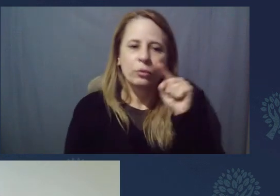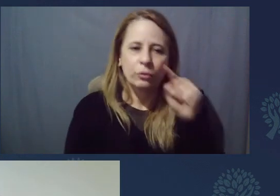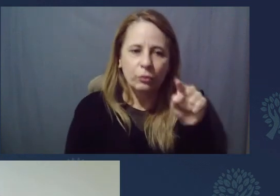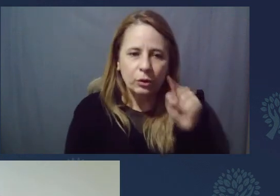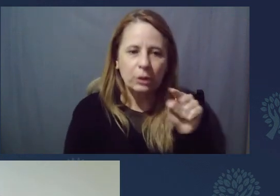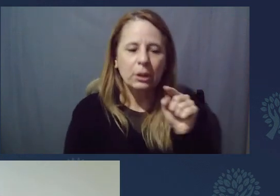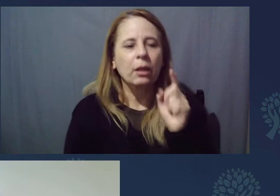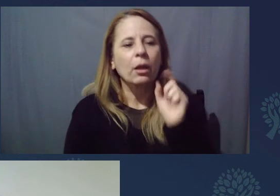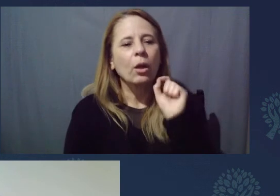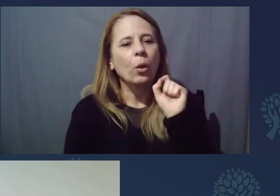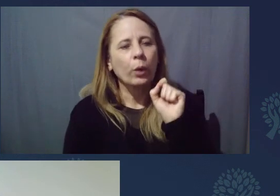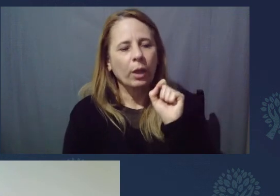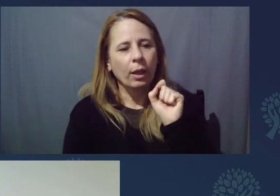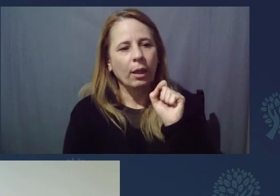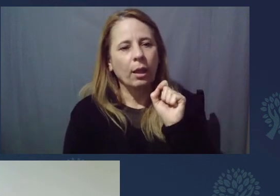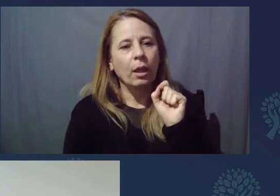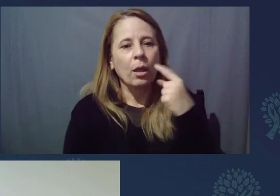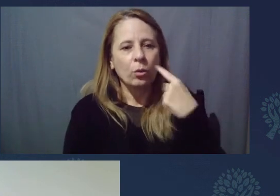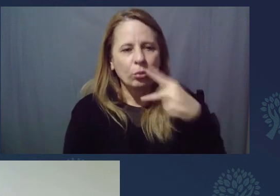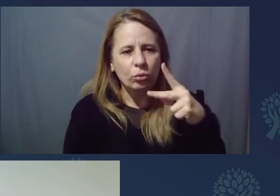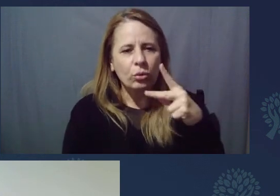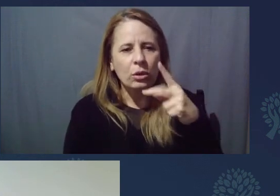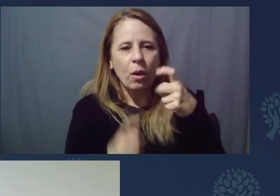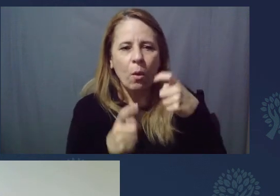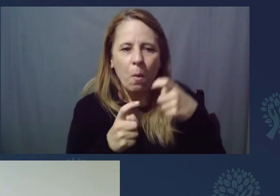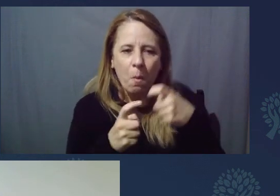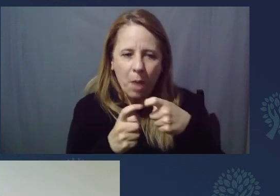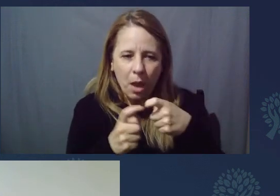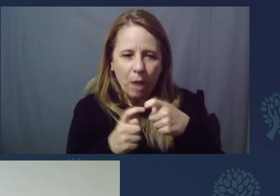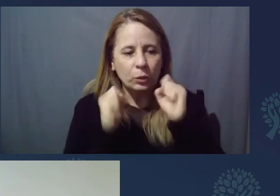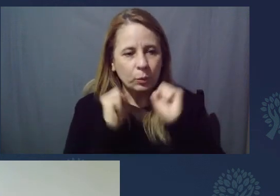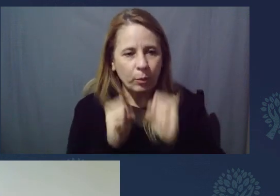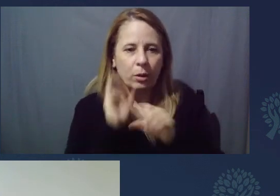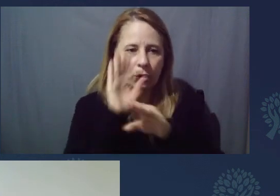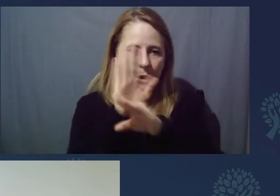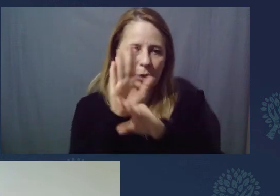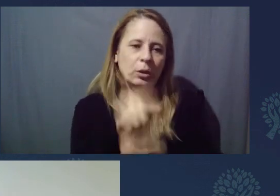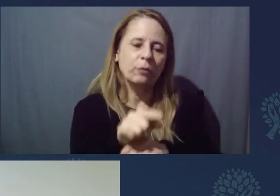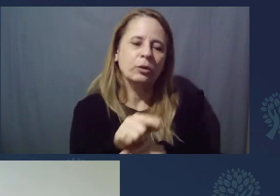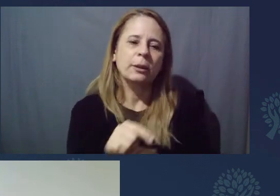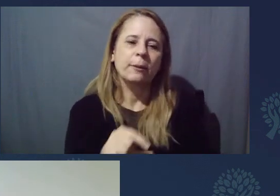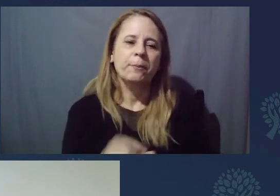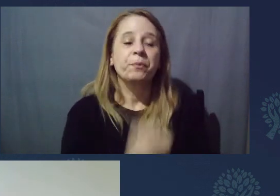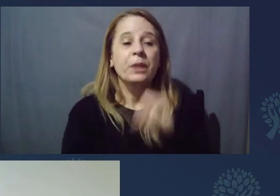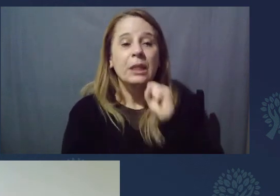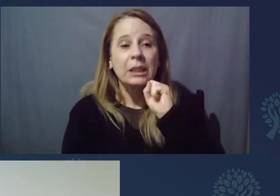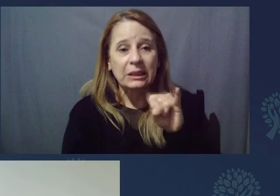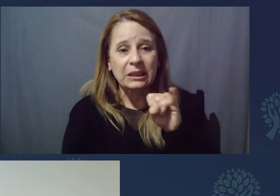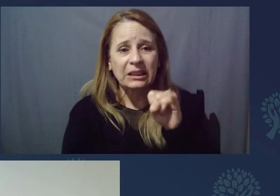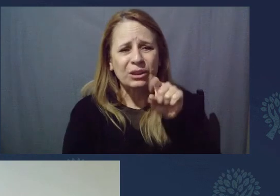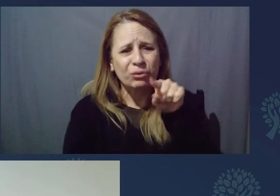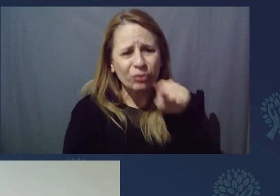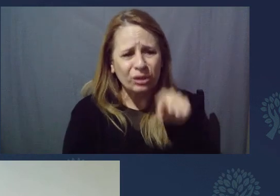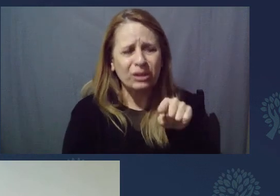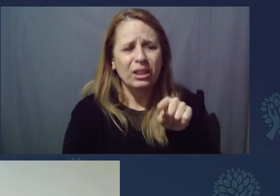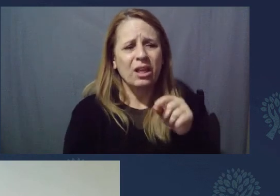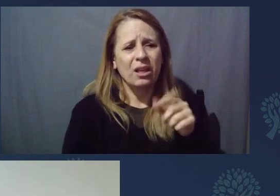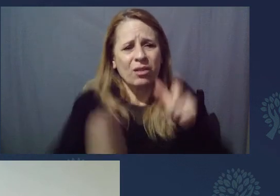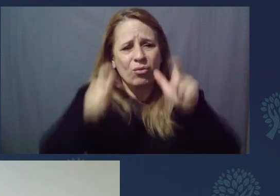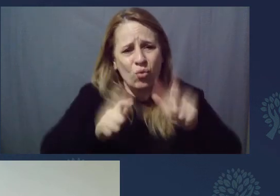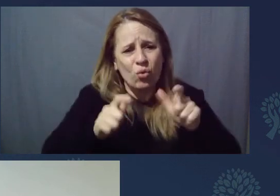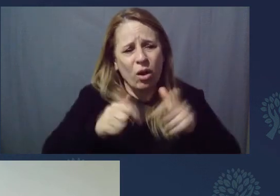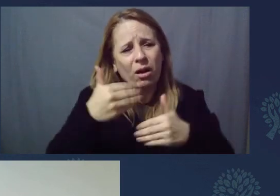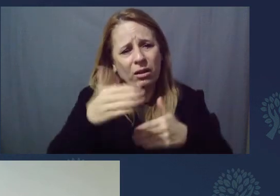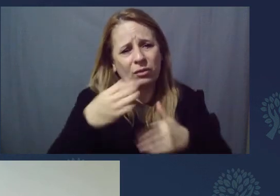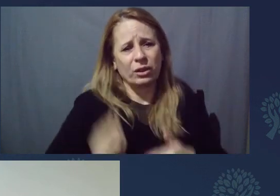isso, certamente o seu médico pode fazer isso. Caso, por acaso, seu sistema de saúde ou